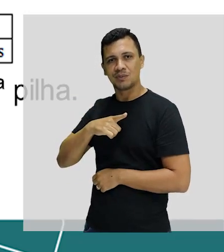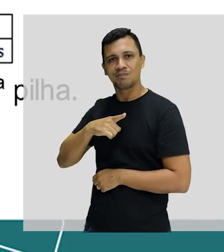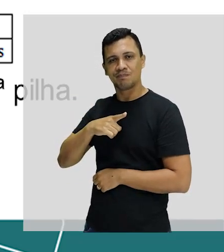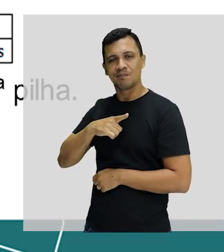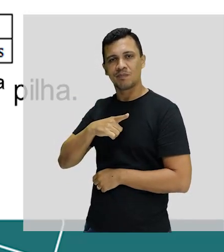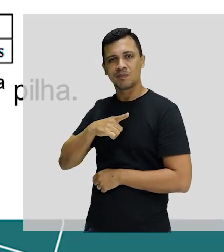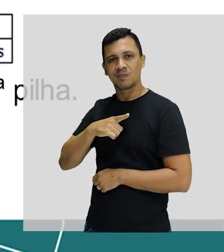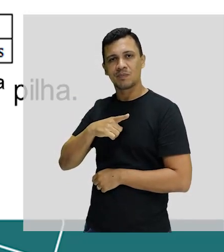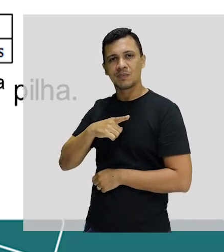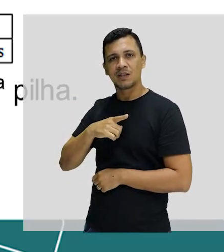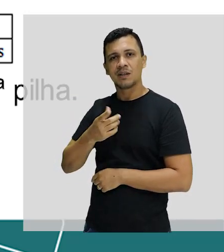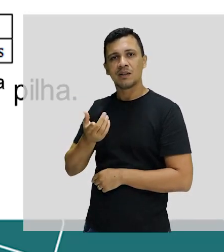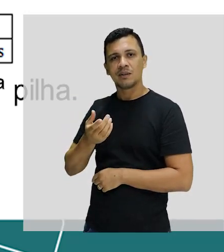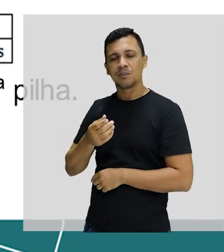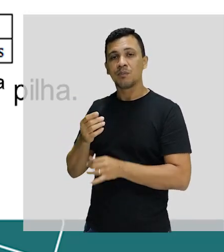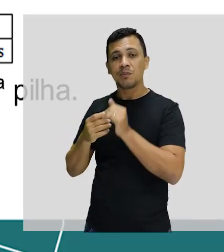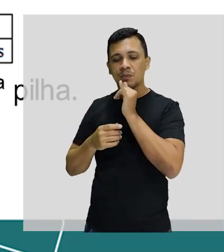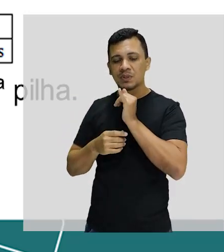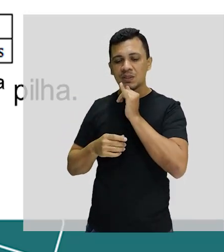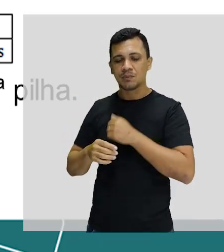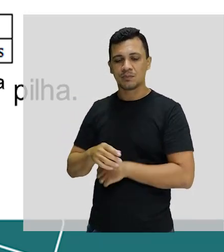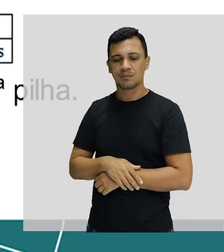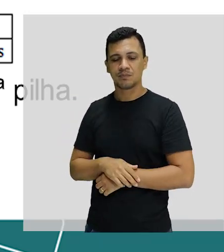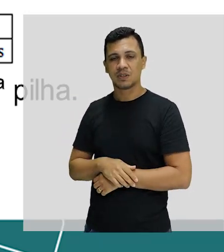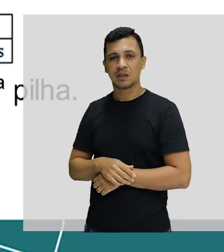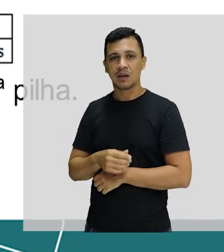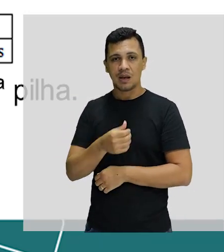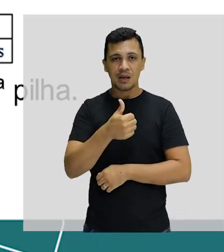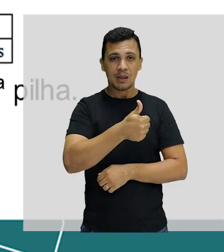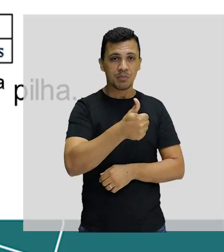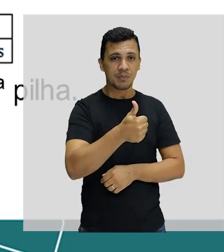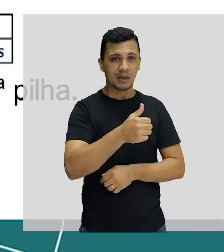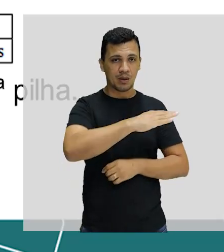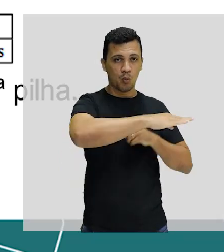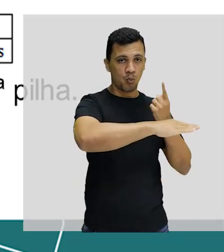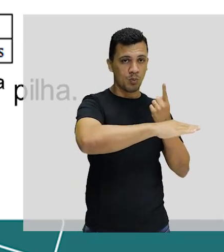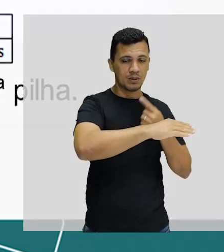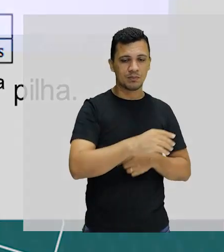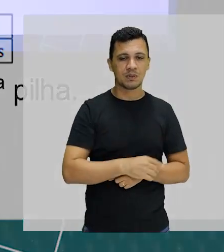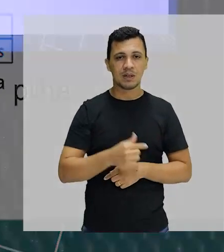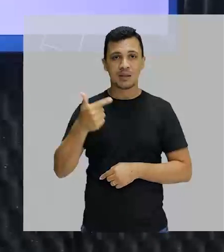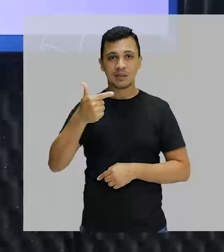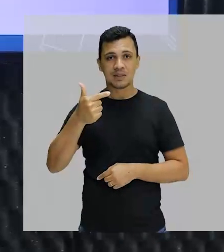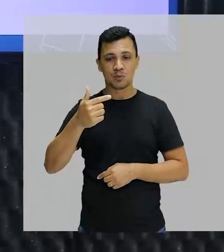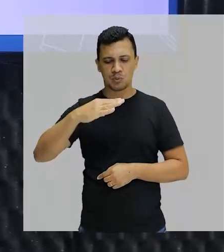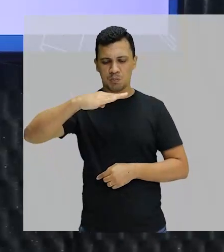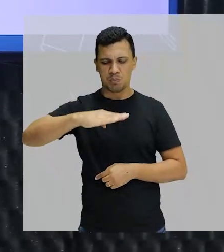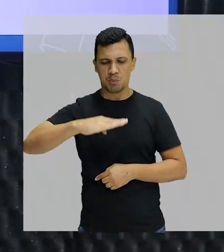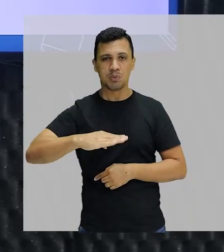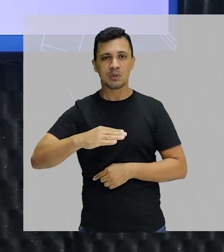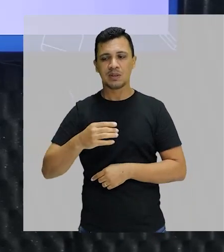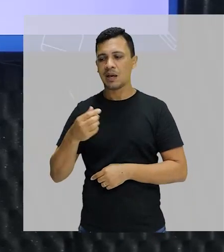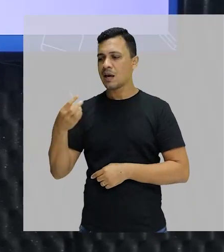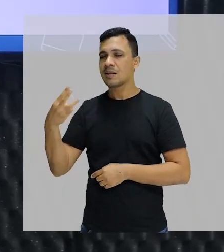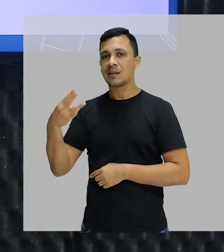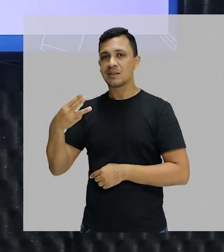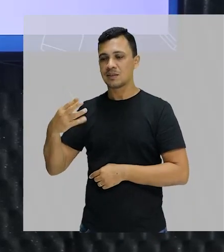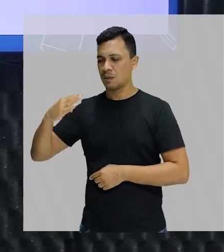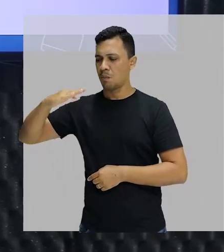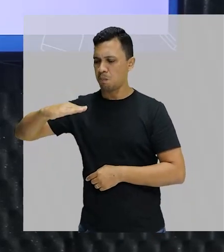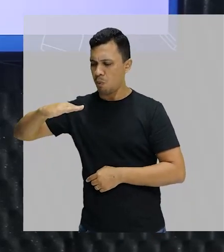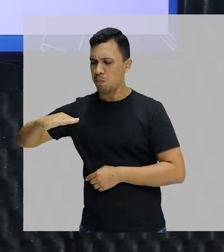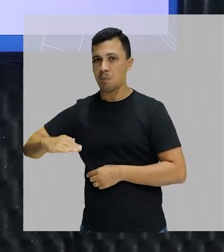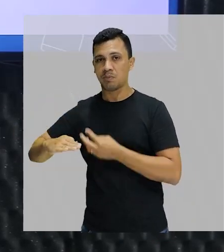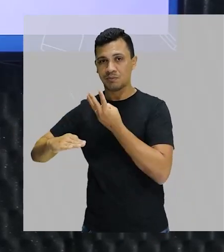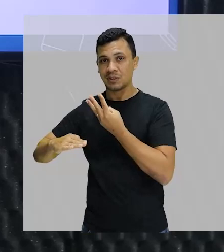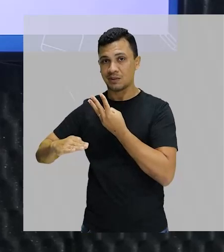existam, desculpa, tá? Na pilha. Por exemplo, aqui na primeira pilha, uma tábua. Na segunda pilha, duas tábuas. Na terceira, três tábuas.